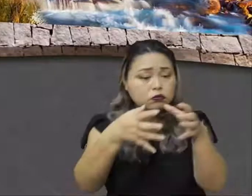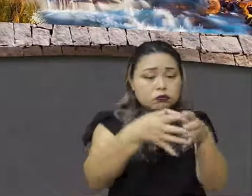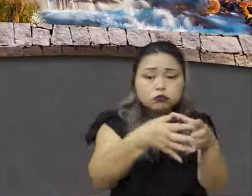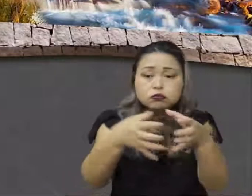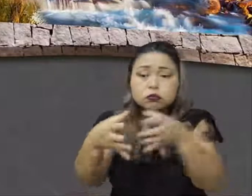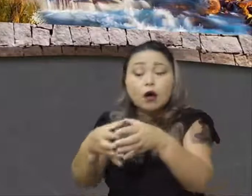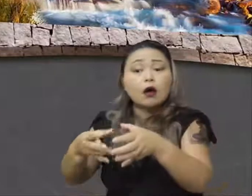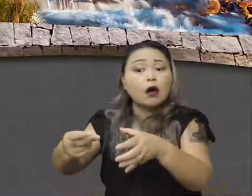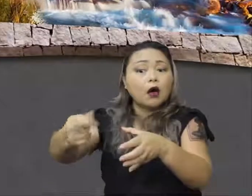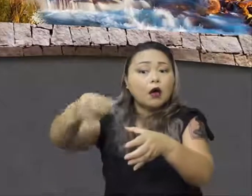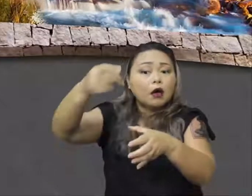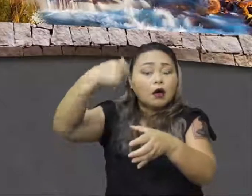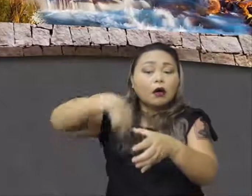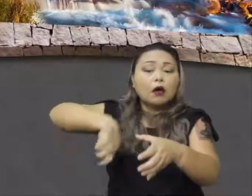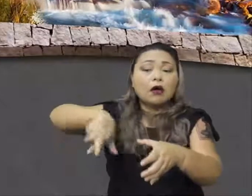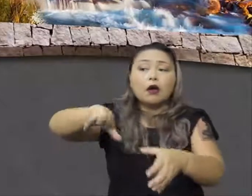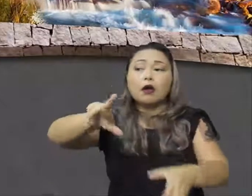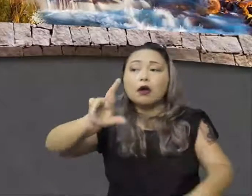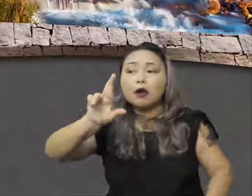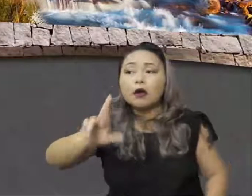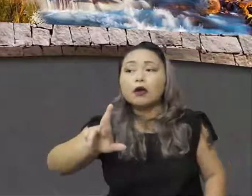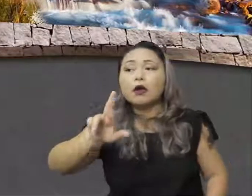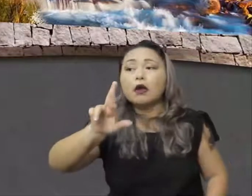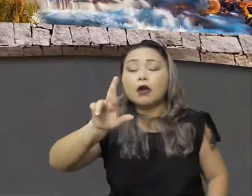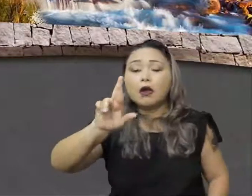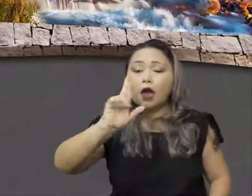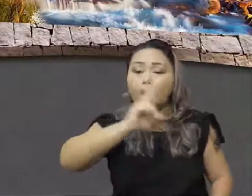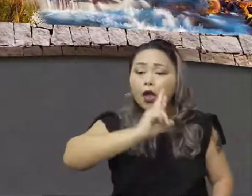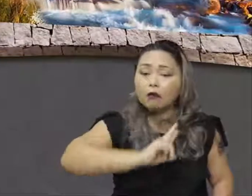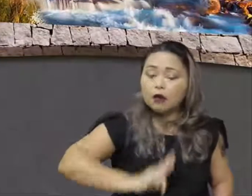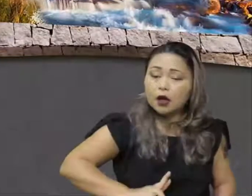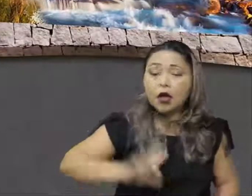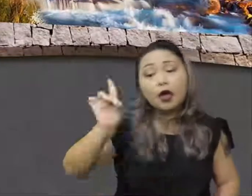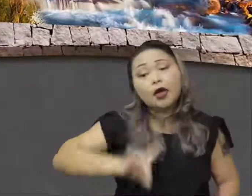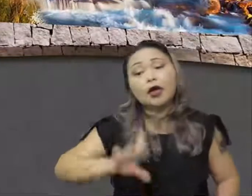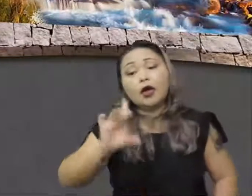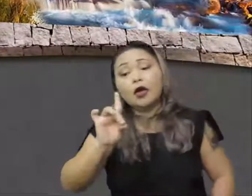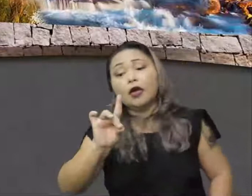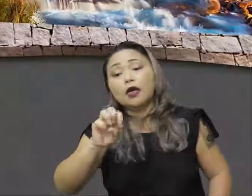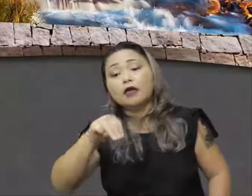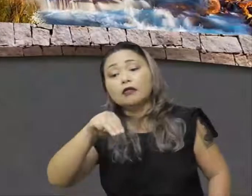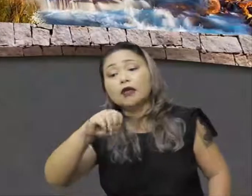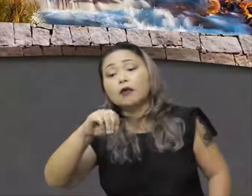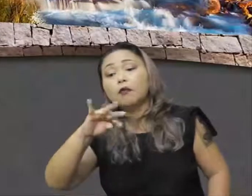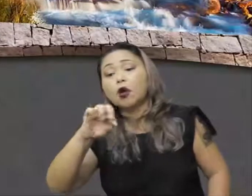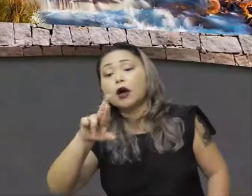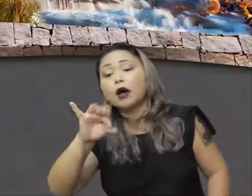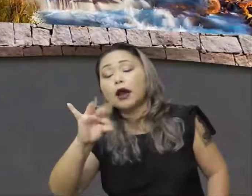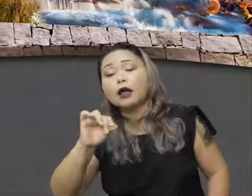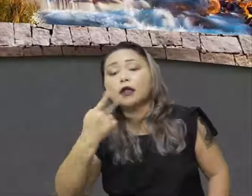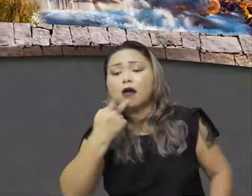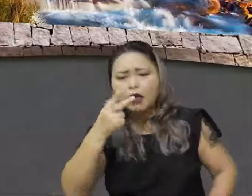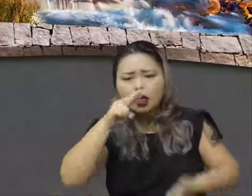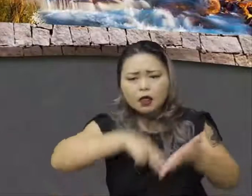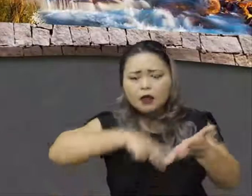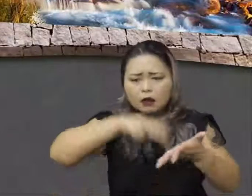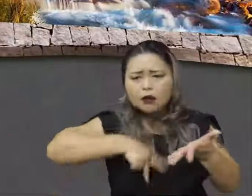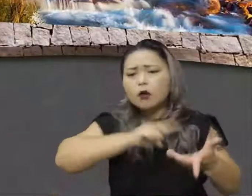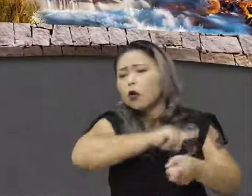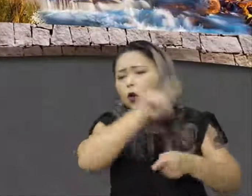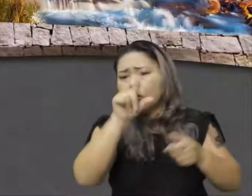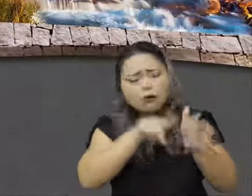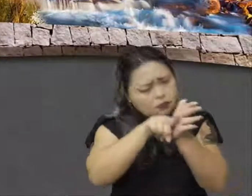essa época, republicanos e democratas. Quer ler mais um pouquinho sobre esses dois partidos? Vai